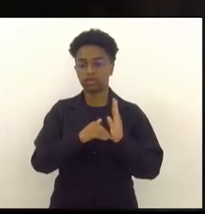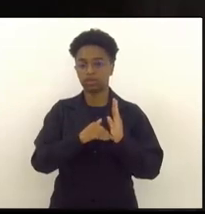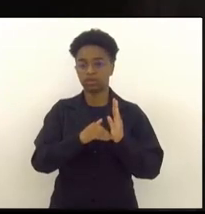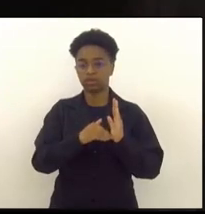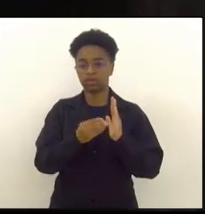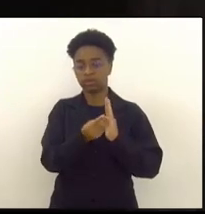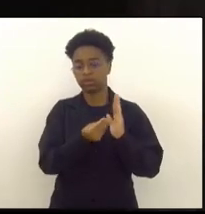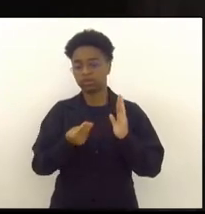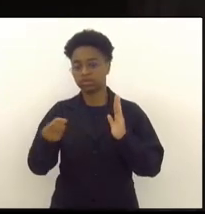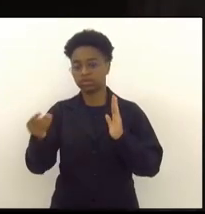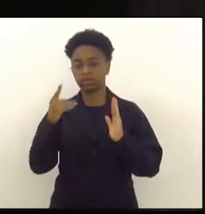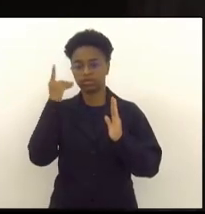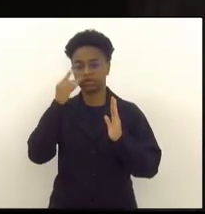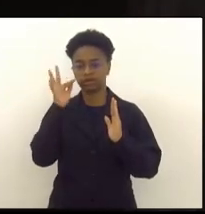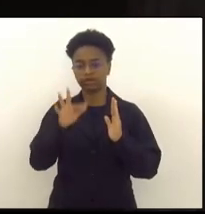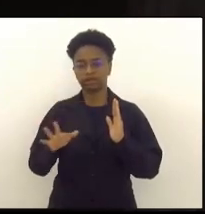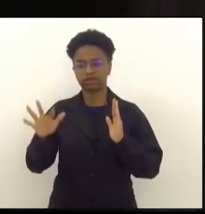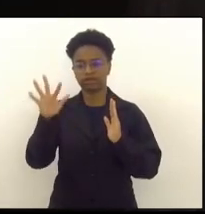do deputado federal,